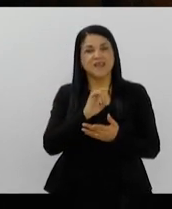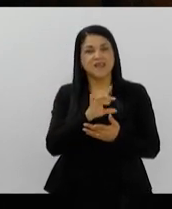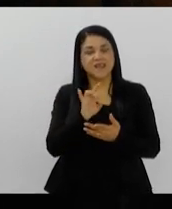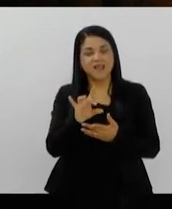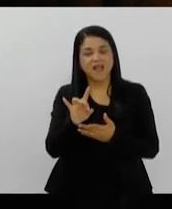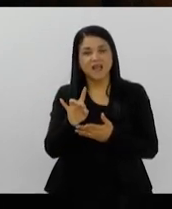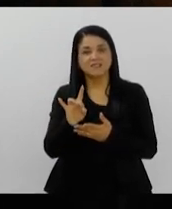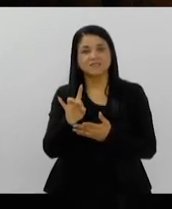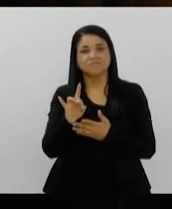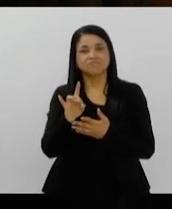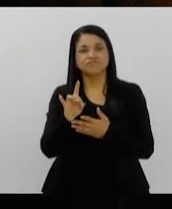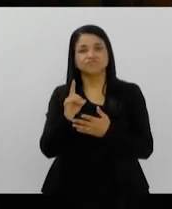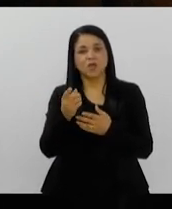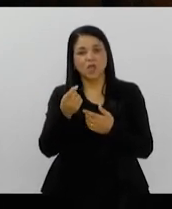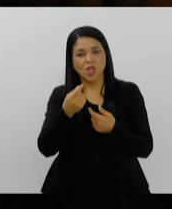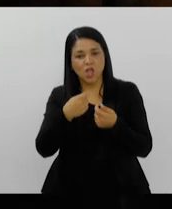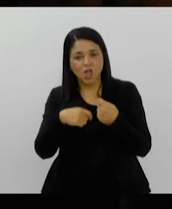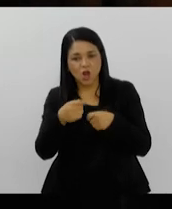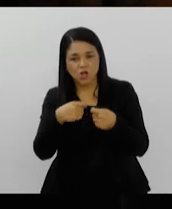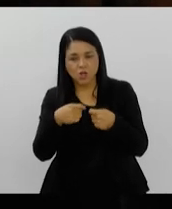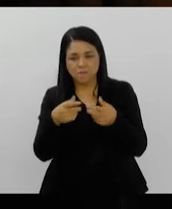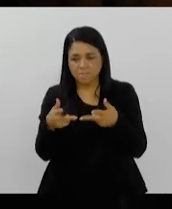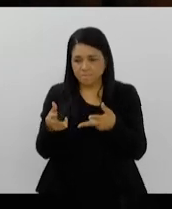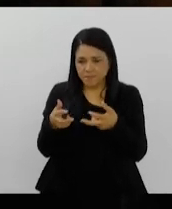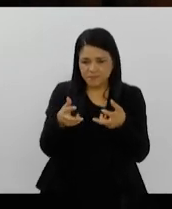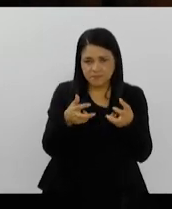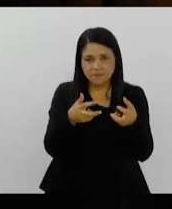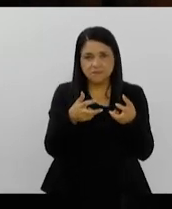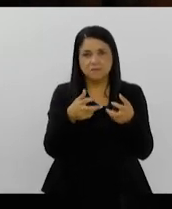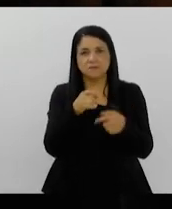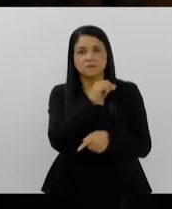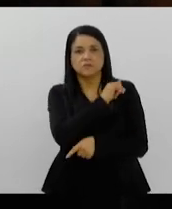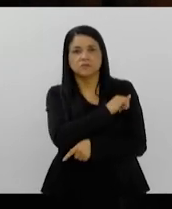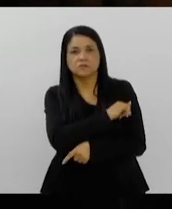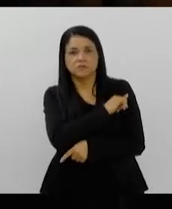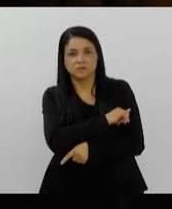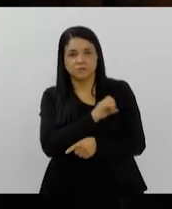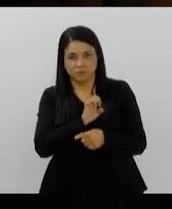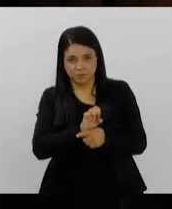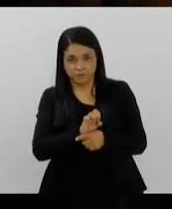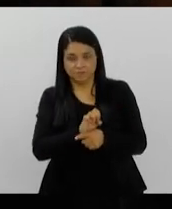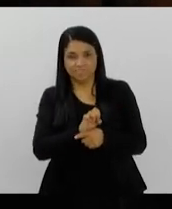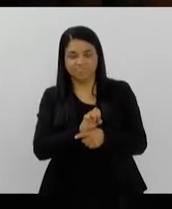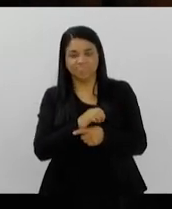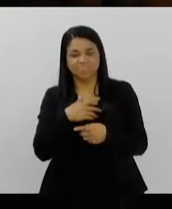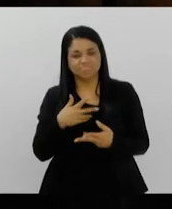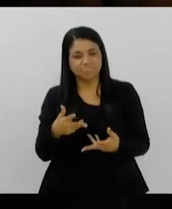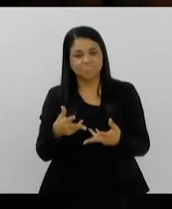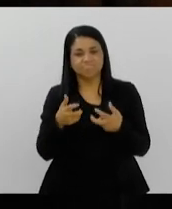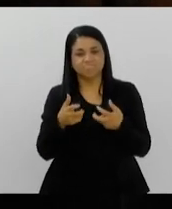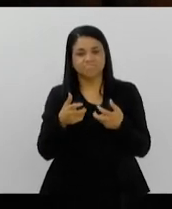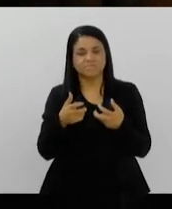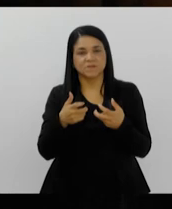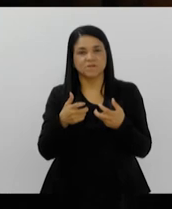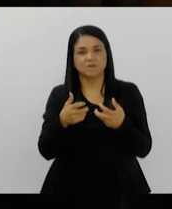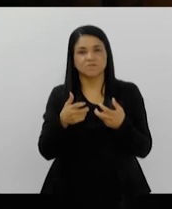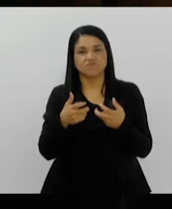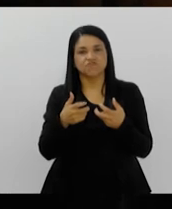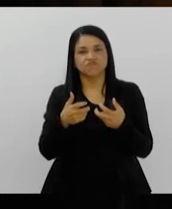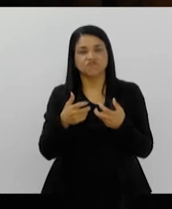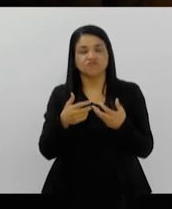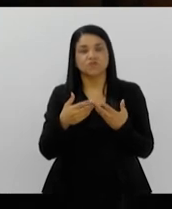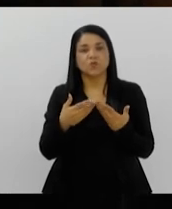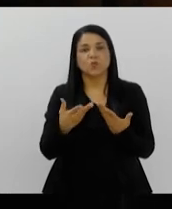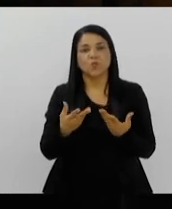olha, cada retrato econômico que a gente olha no Estado do Rio de Janeiro, a gente vê o fracasso que é o